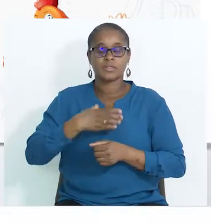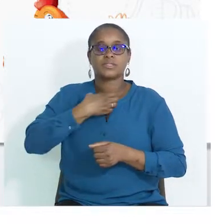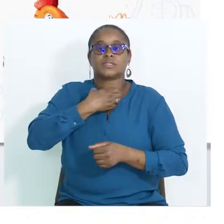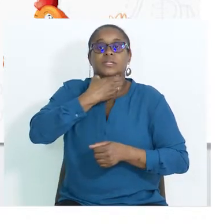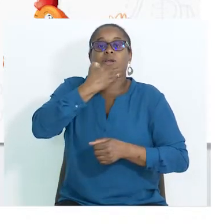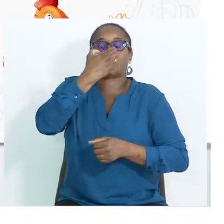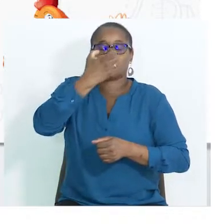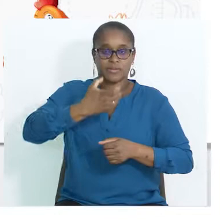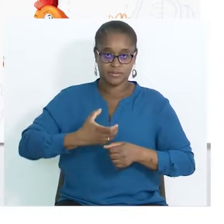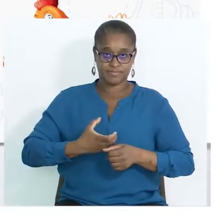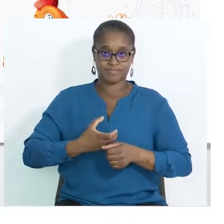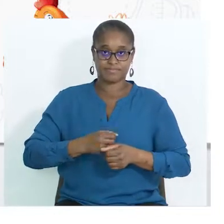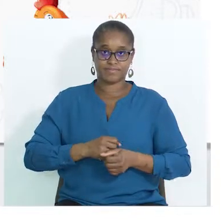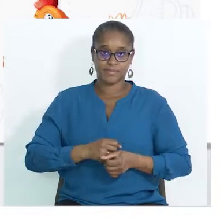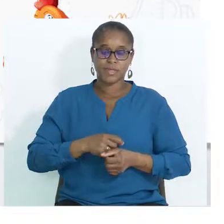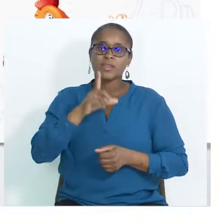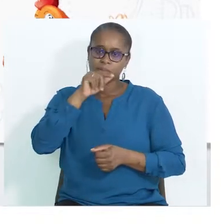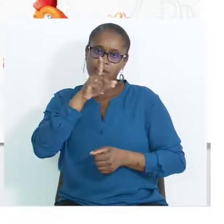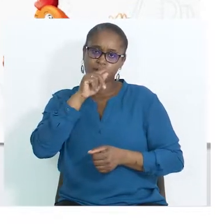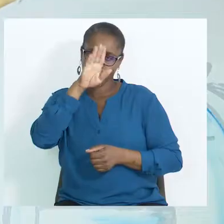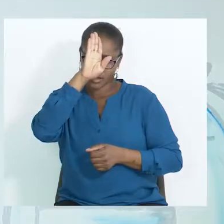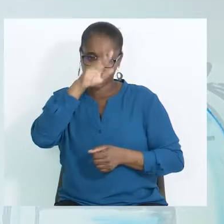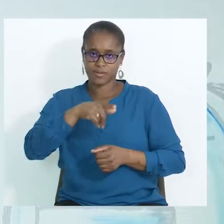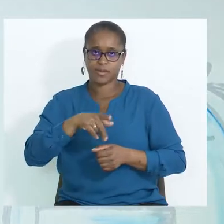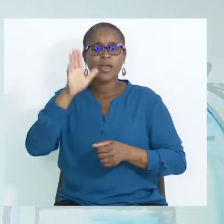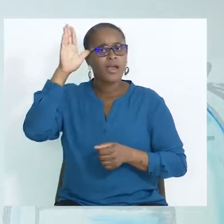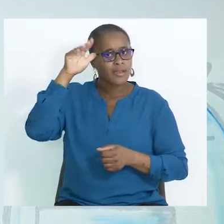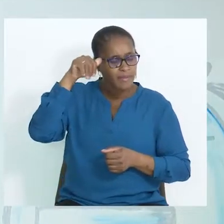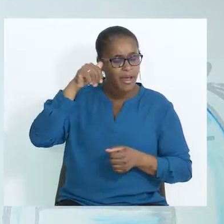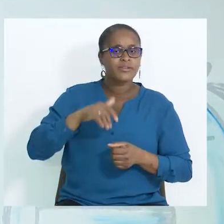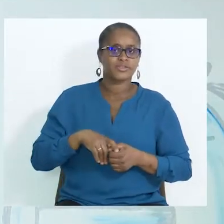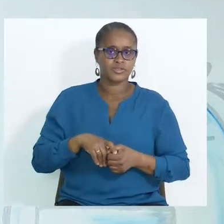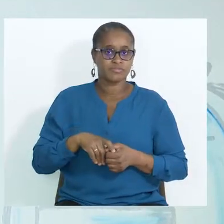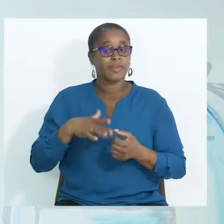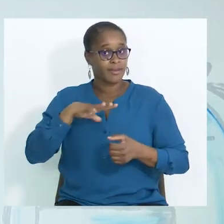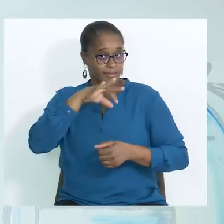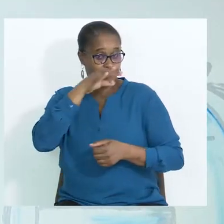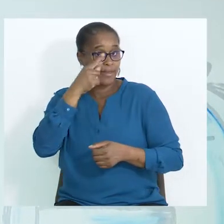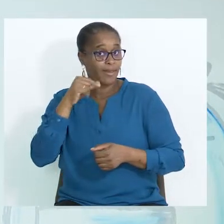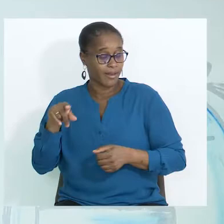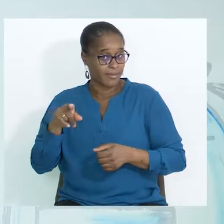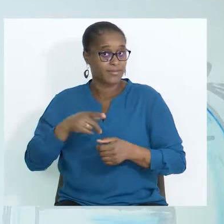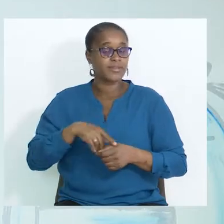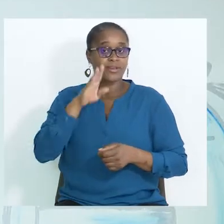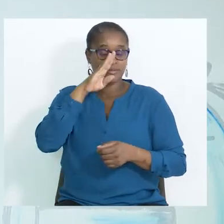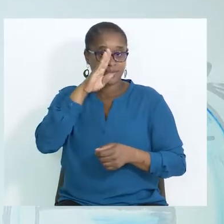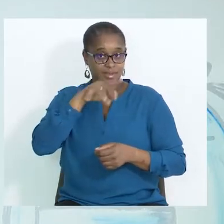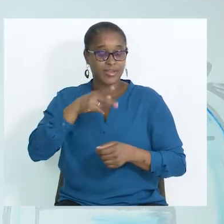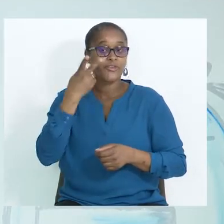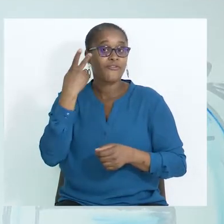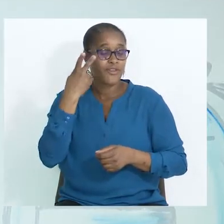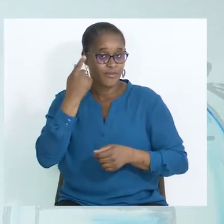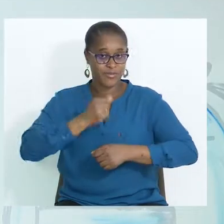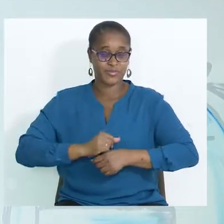girafa EA galinha são animais quer dizer eles são ser